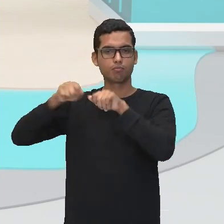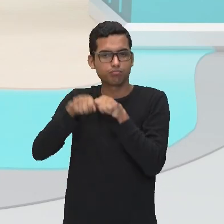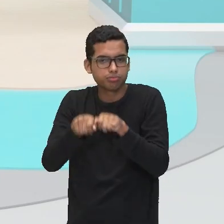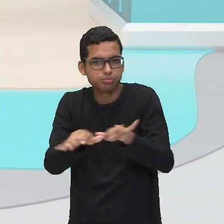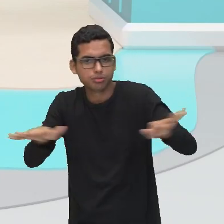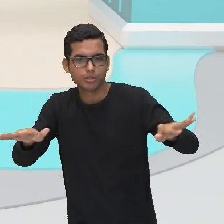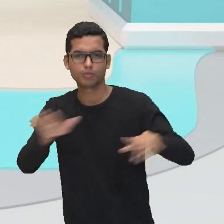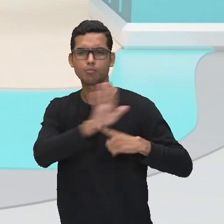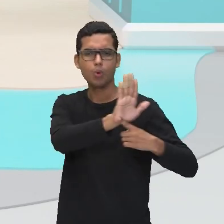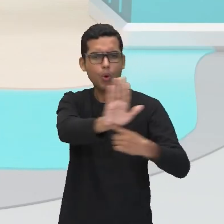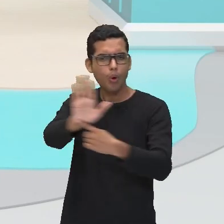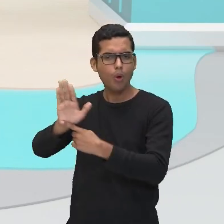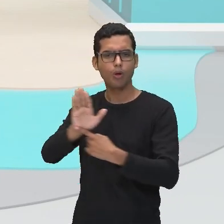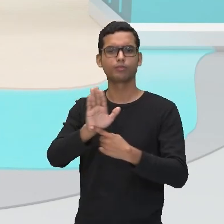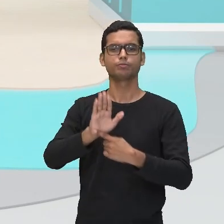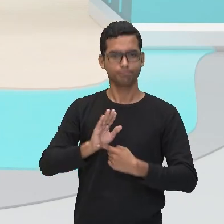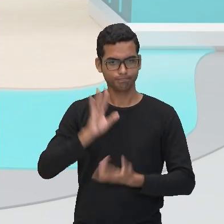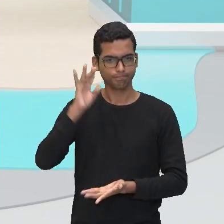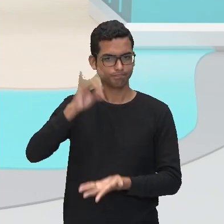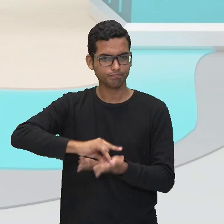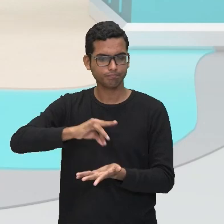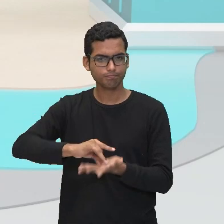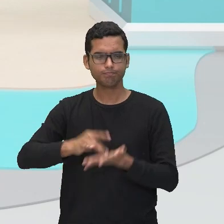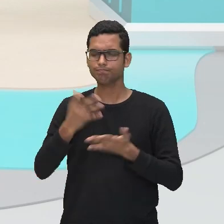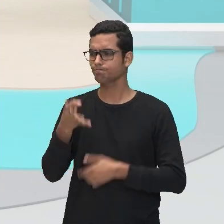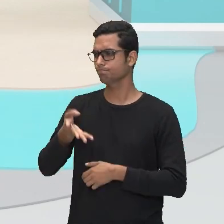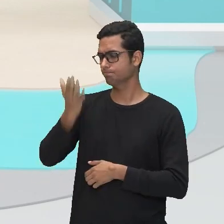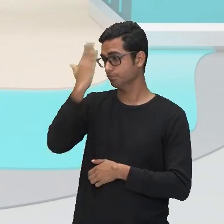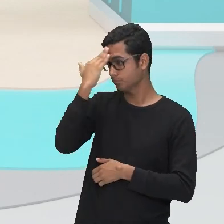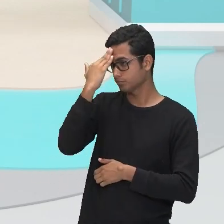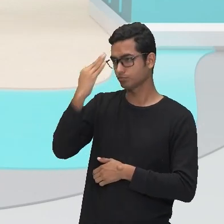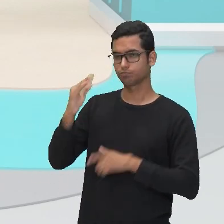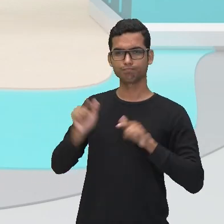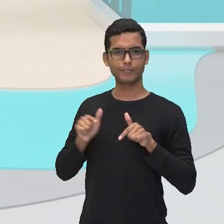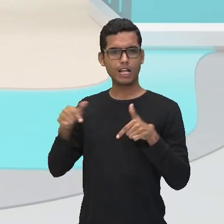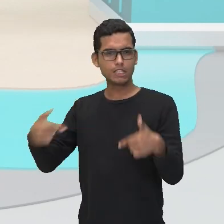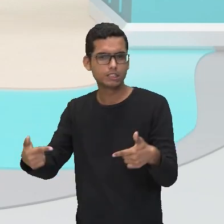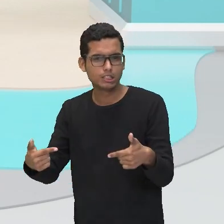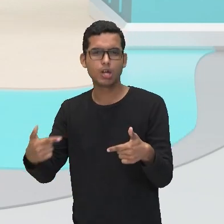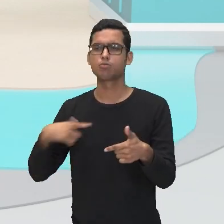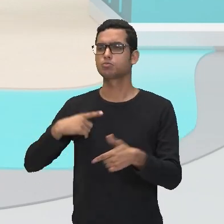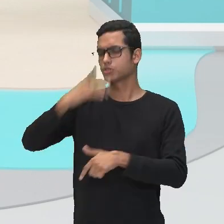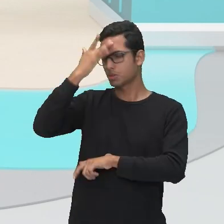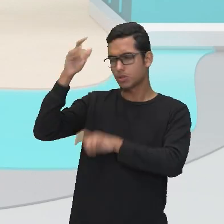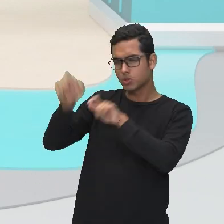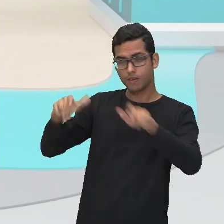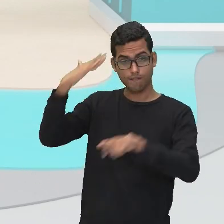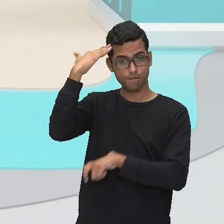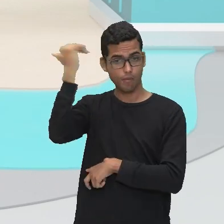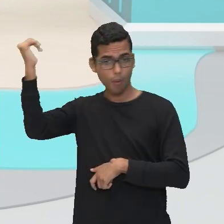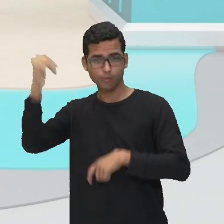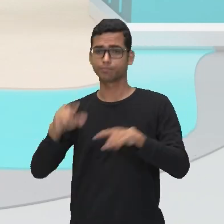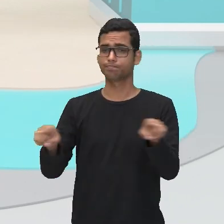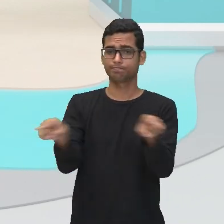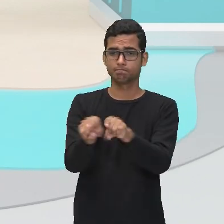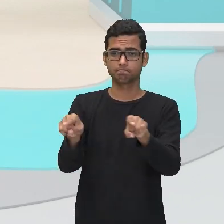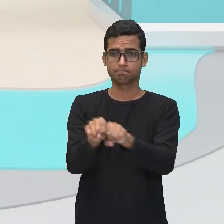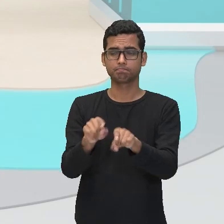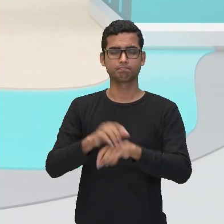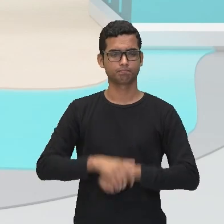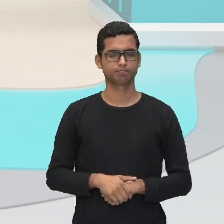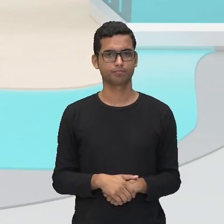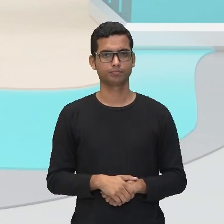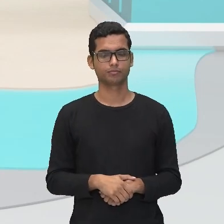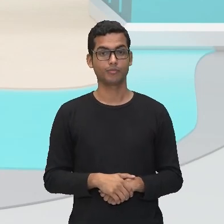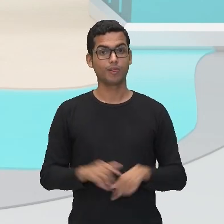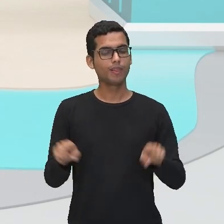transmitida, né? Ia se conhecendo os feitos dos grandes homens, enfim. Então, e outra coisa